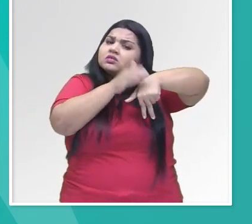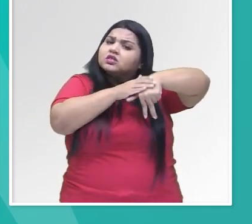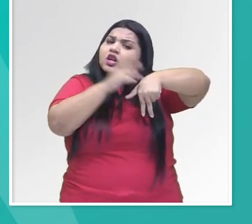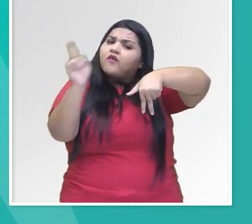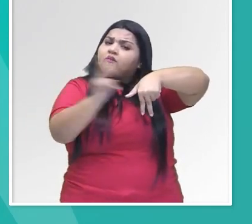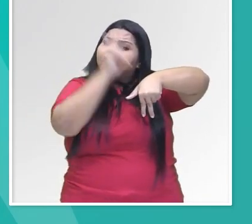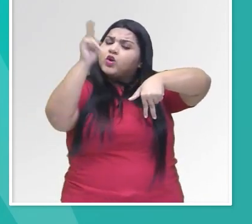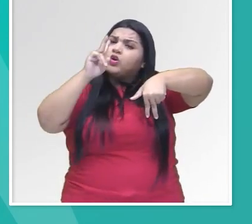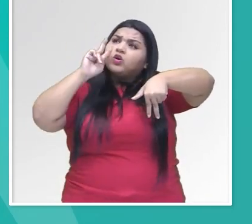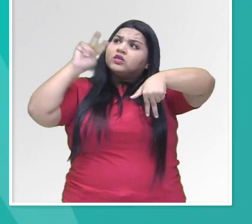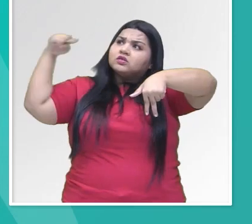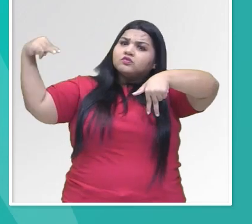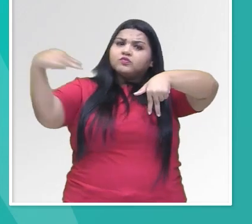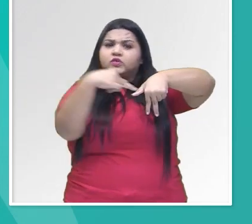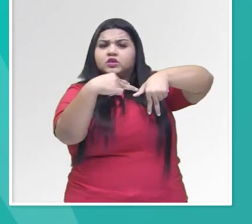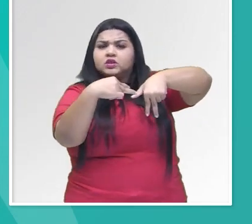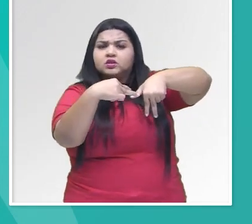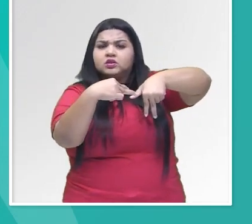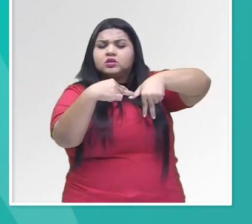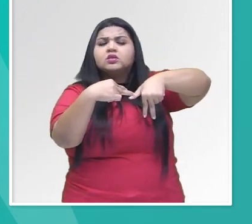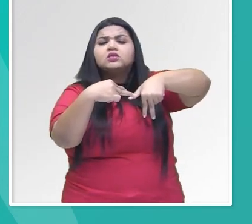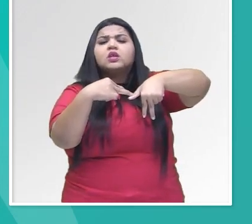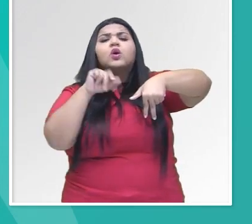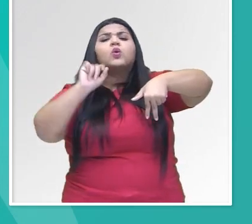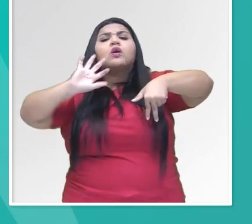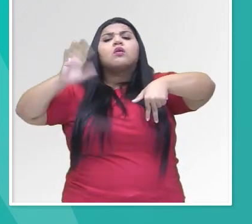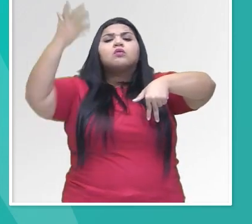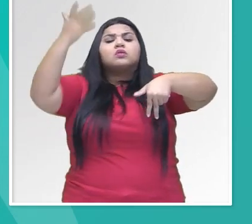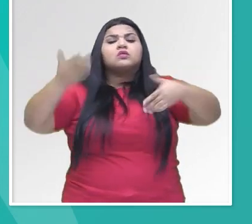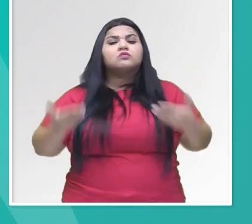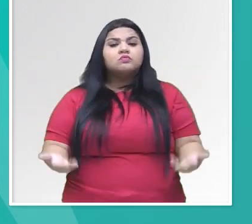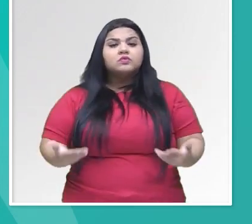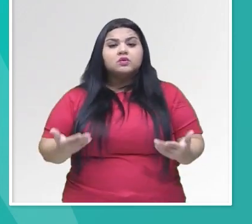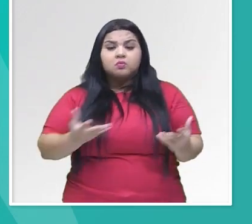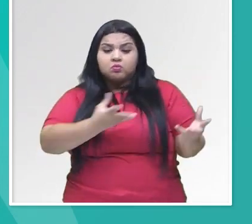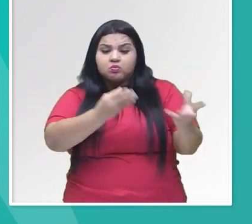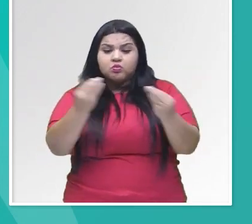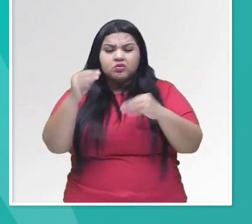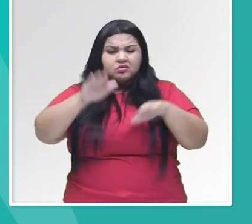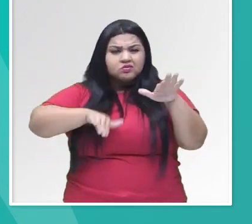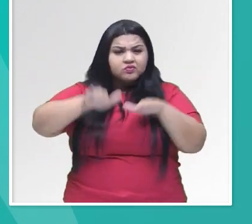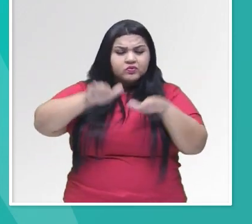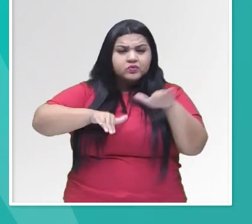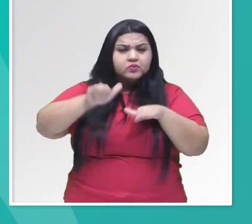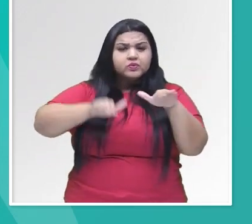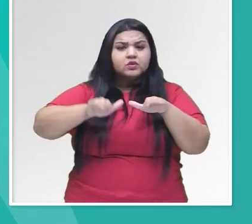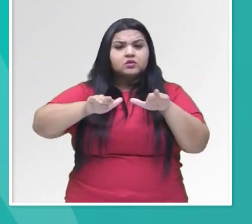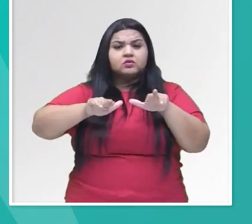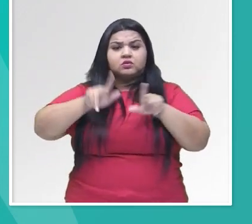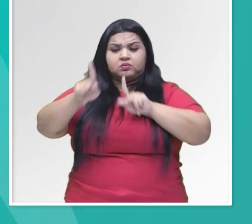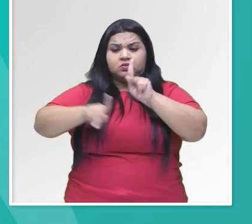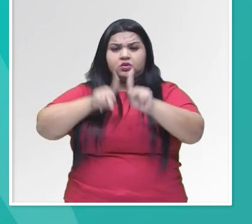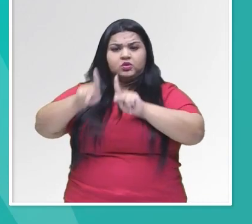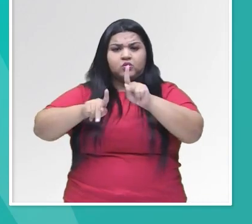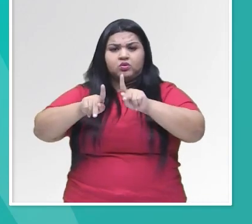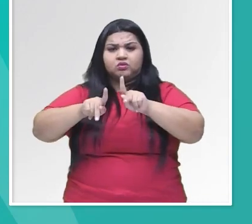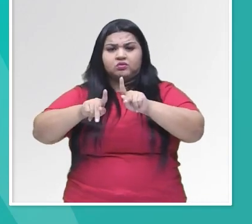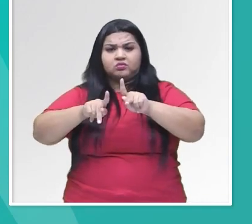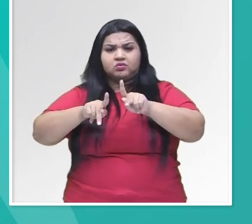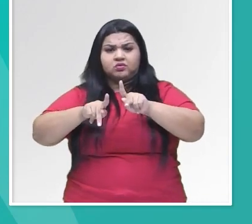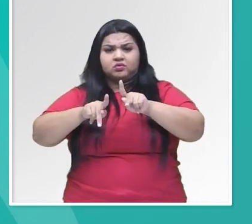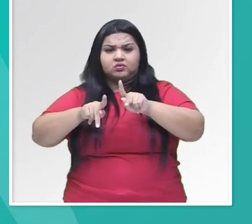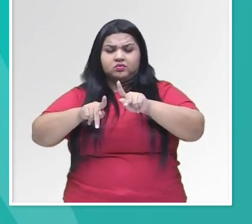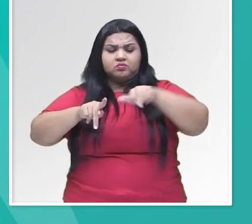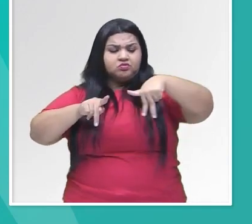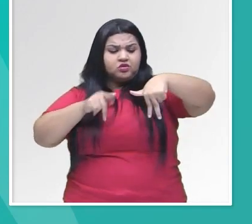sejam vistos. O que acontece aí? Muitas vezes a pessoa não é validada no